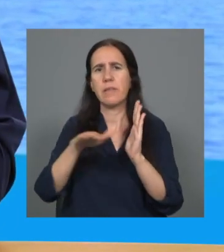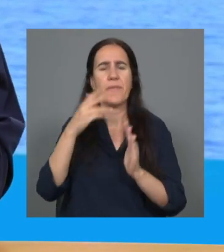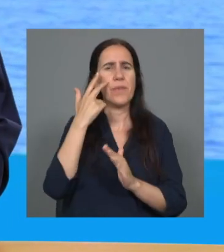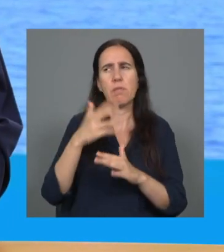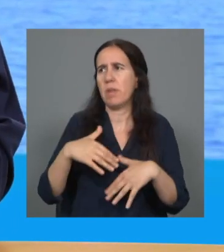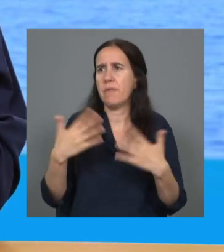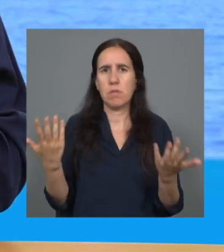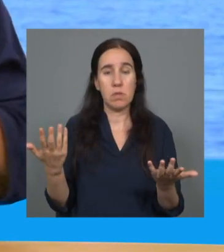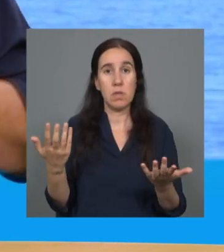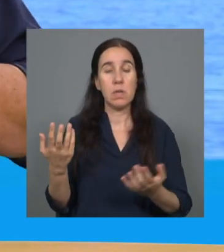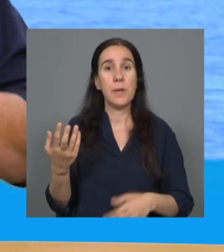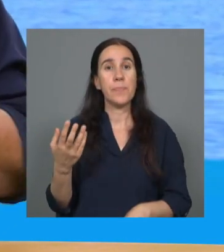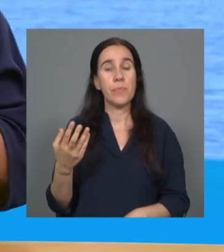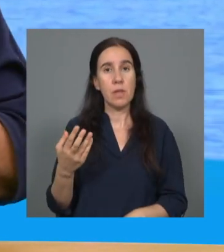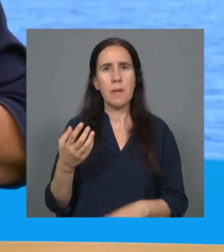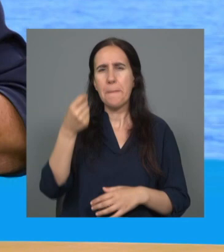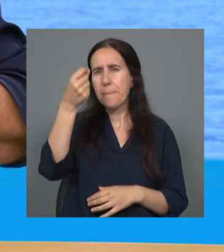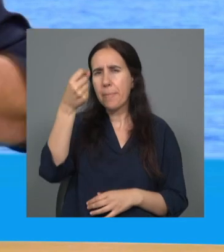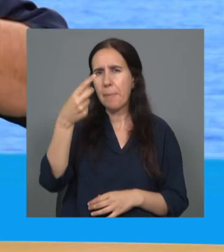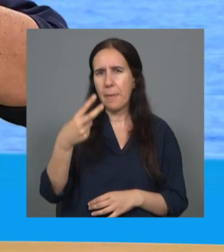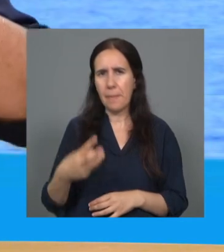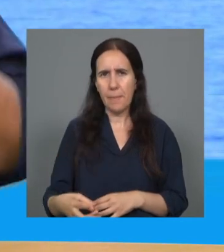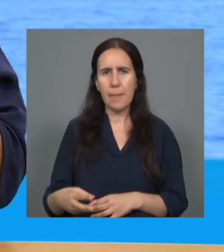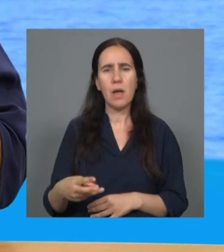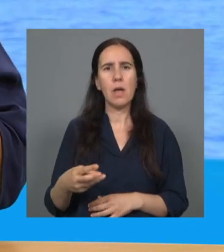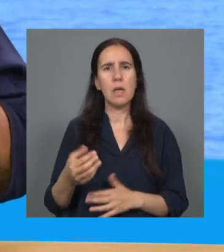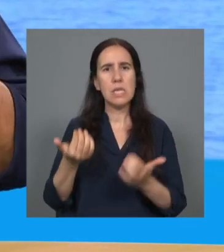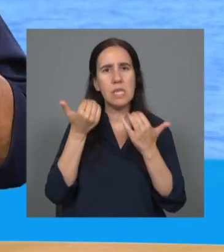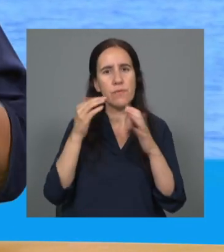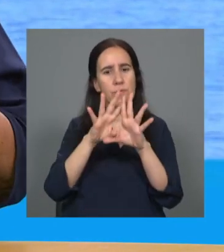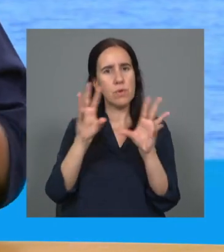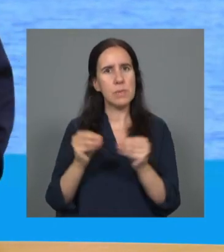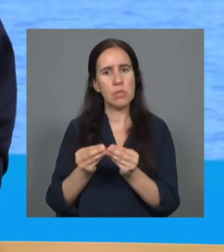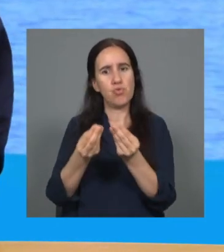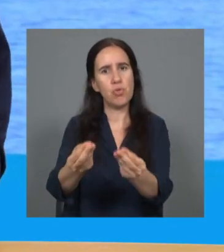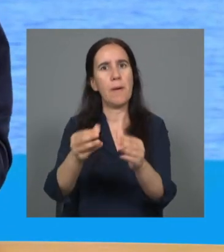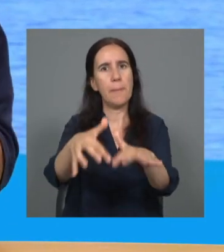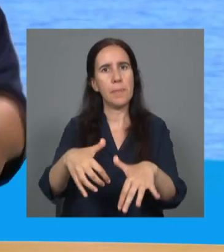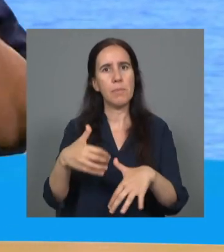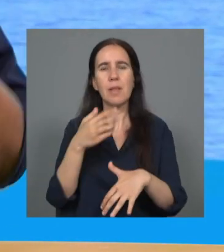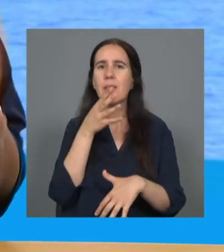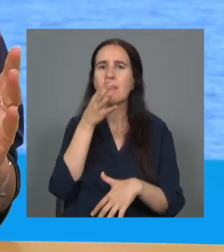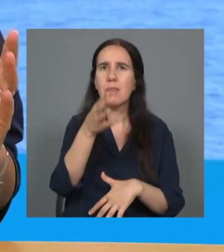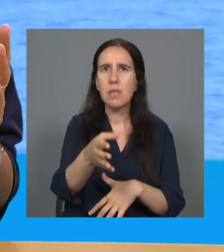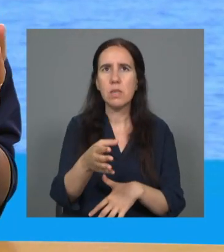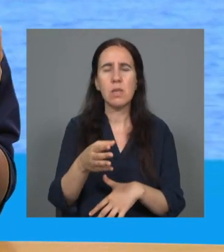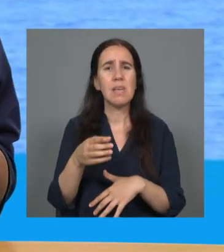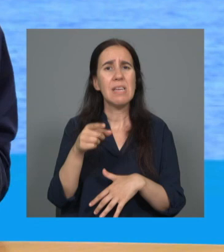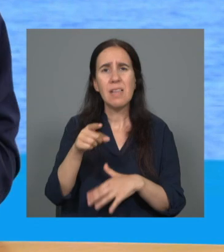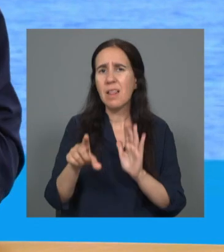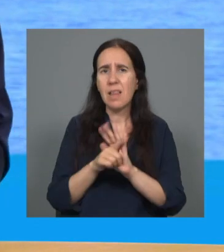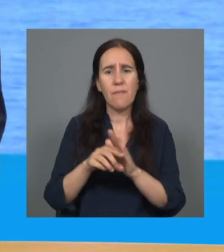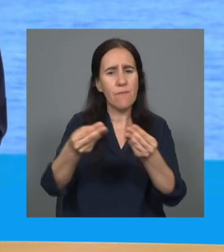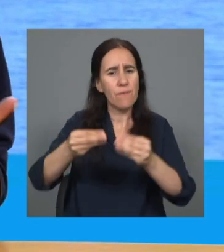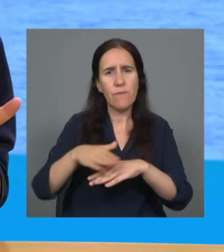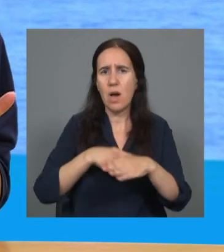enfim, a panóplia de informação que chegou ao Parlamento no sentido de dizer não façam esta lei